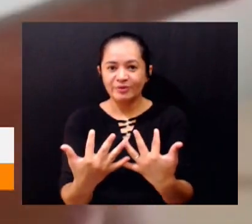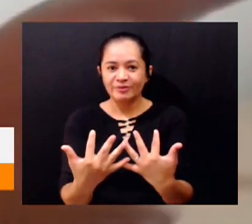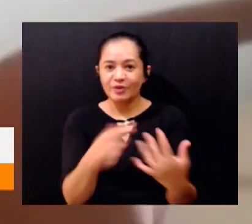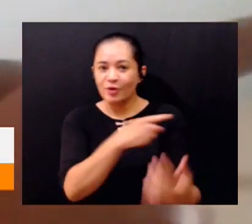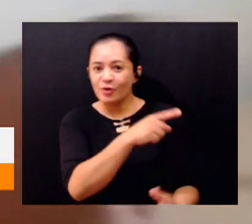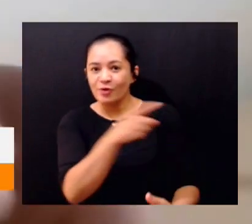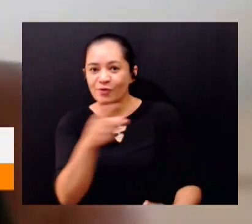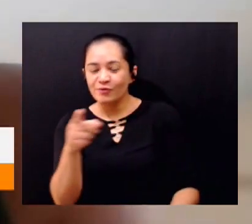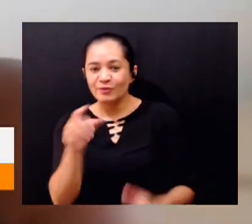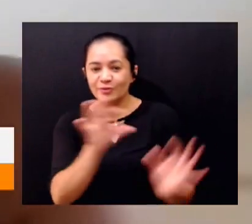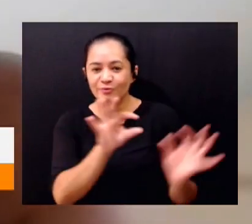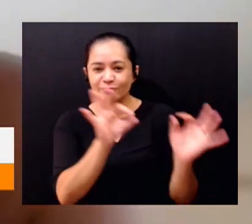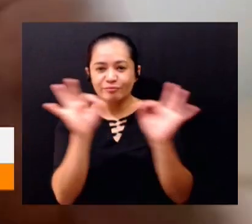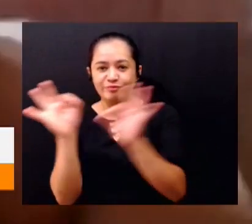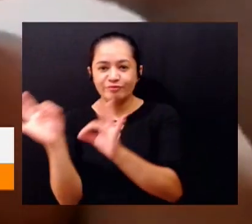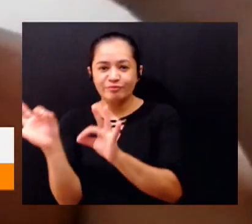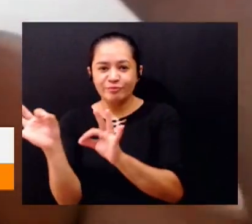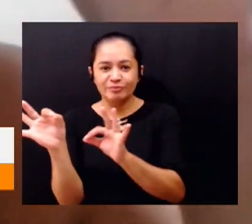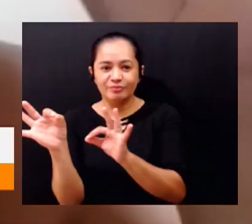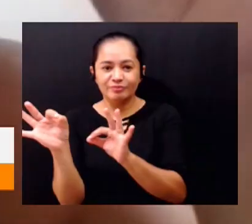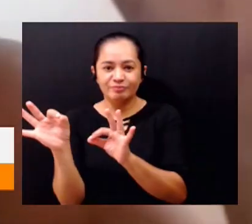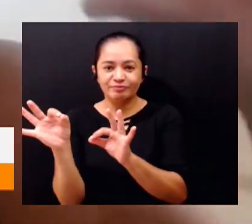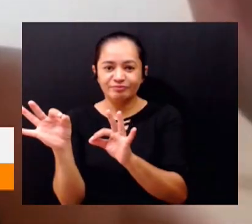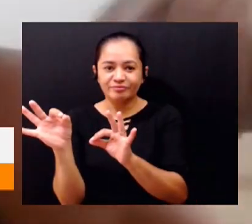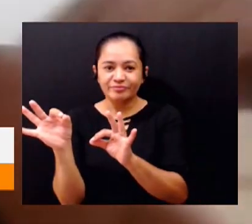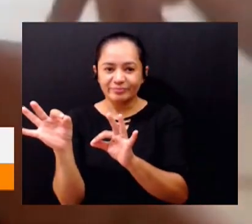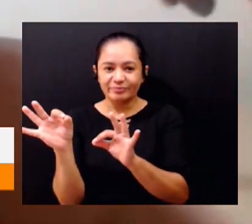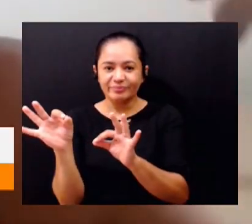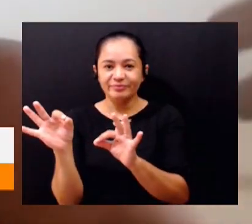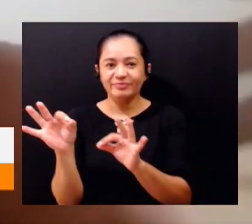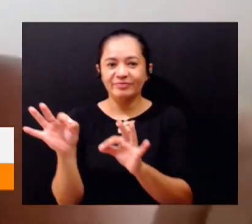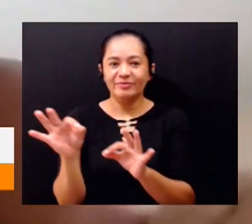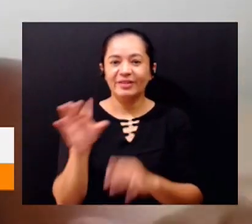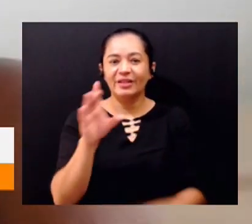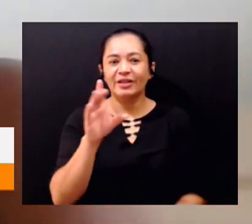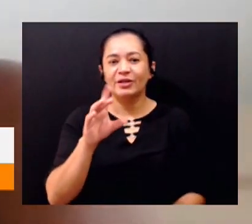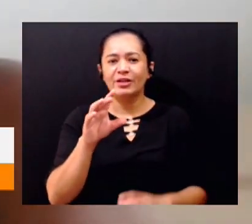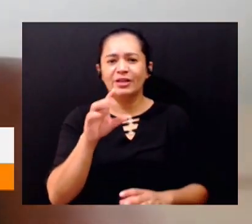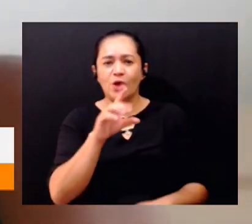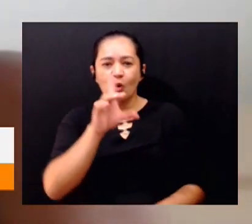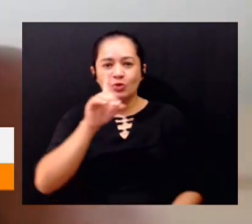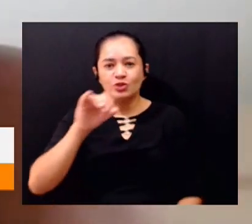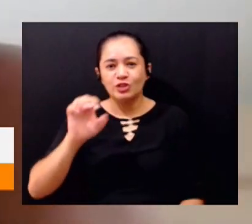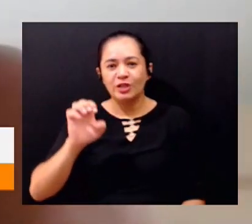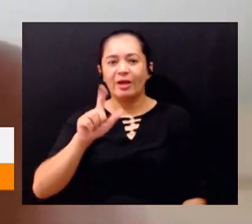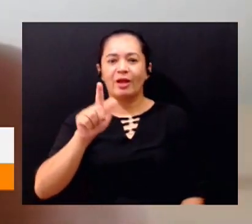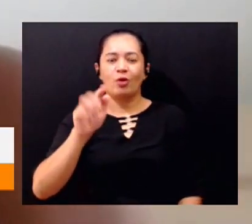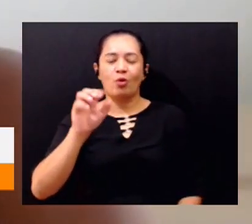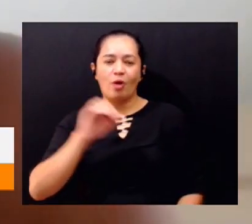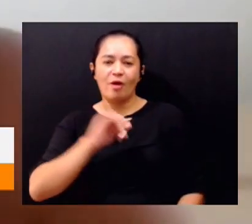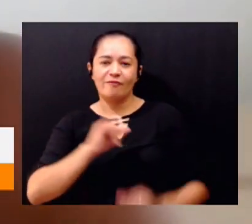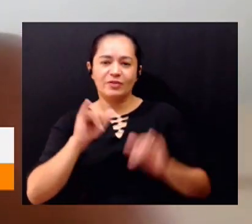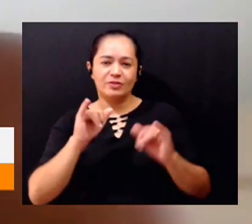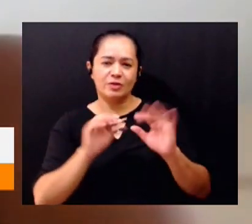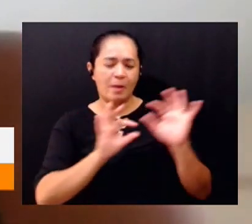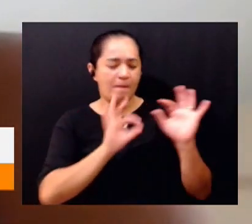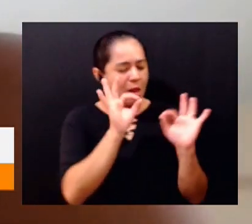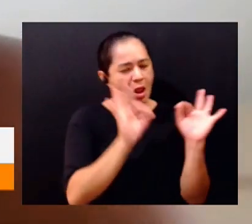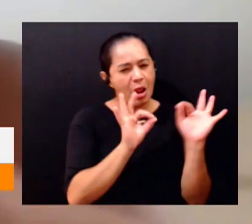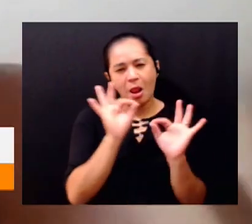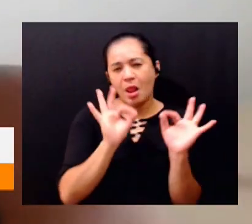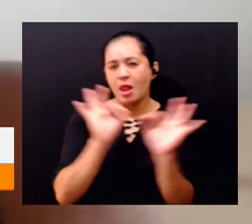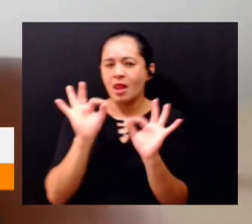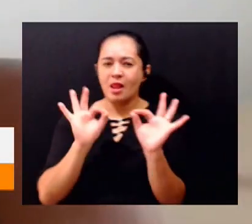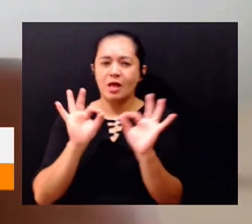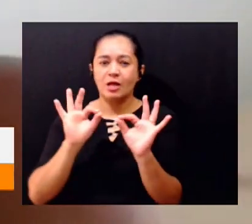contrário do que o Diego falou, né, que ele bola o roteiro, faz os desenhos, faz a arte final, faz as cores, ou seja, ele